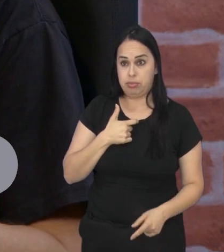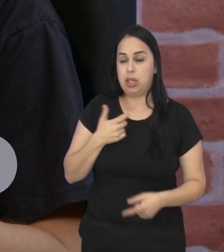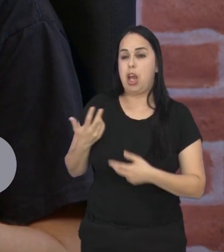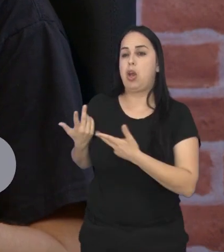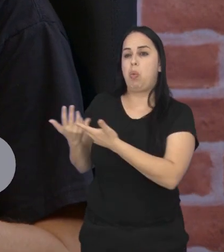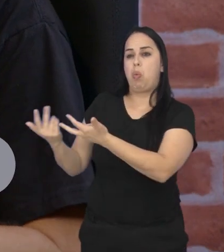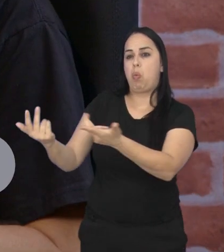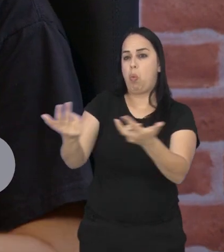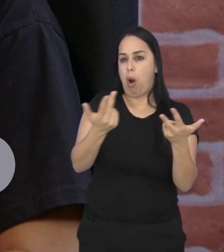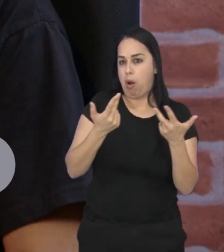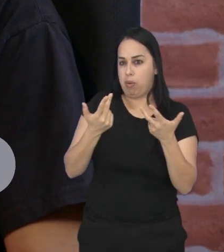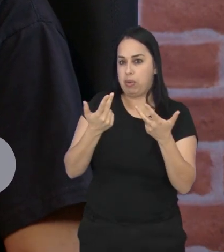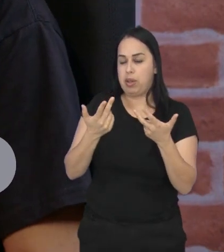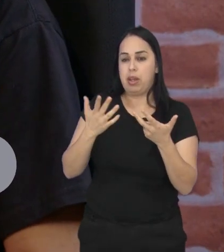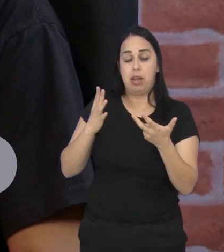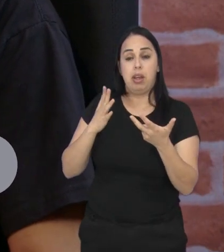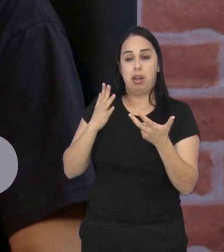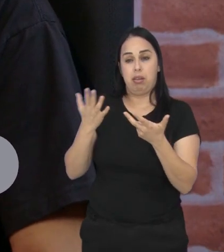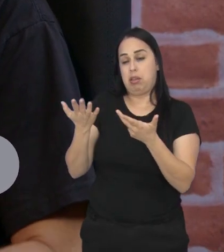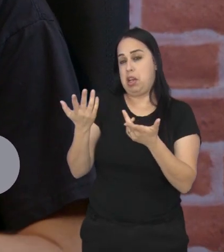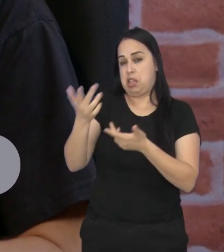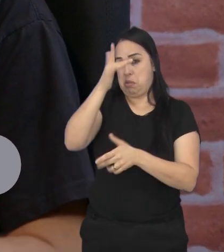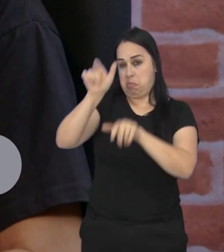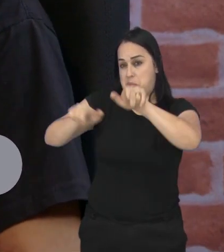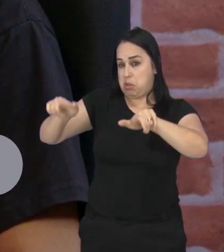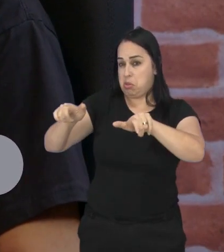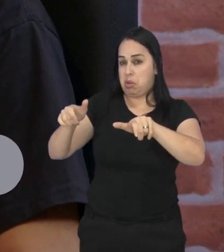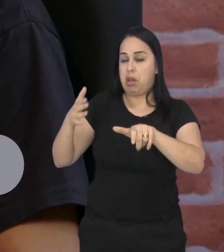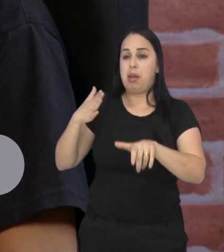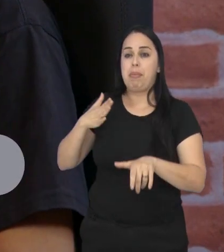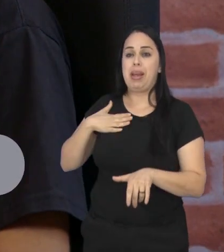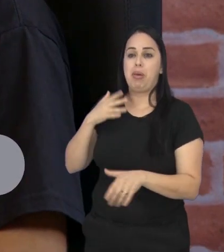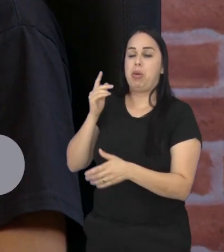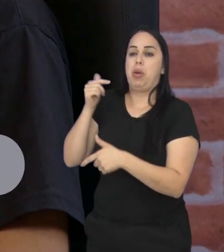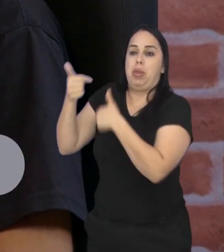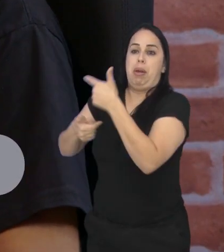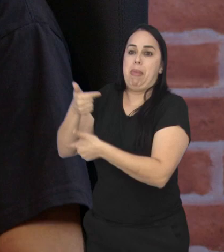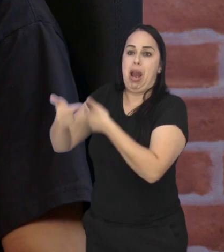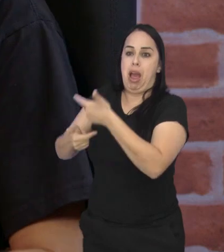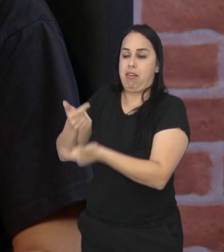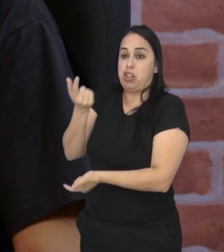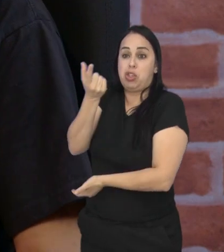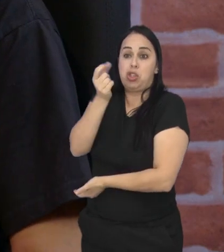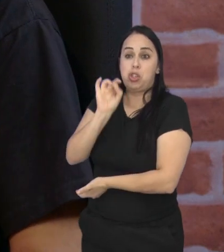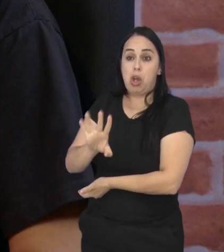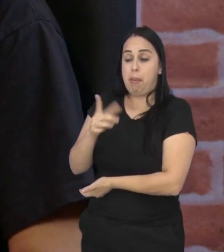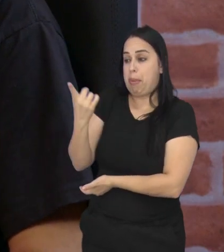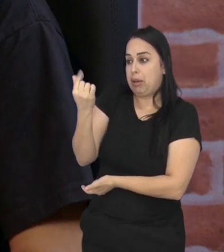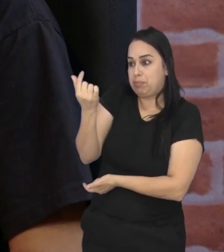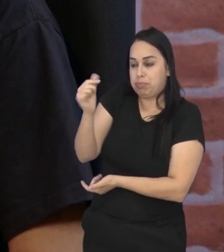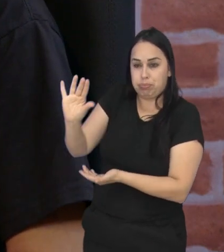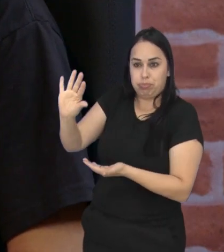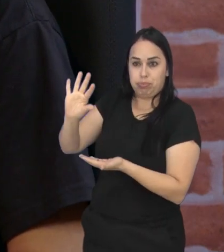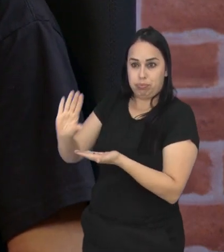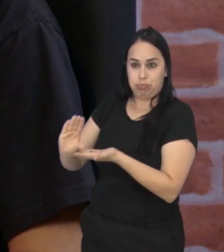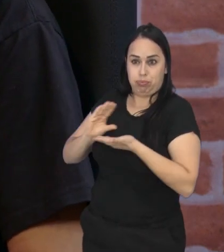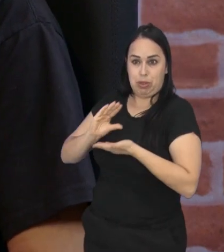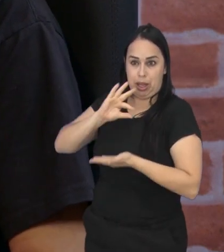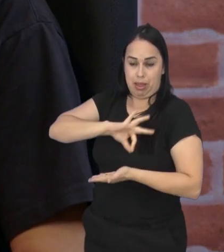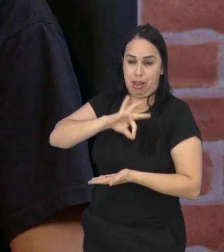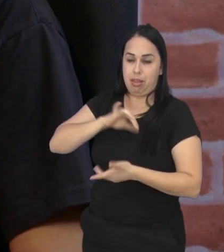pessoas hoje no Brasil, eu trabalhava para pagar conta, mas as minhas contas eram tudo com música. Né? Eu tinha 13 anos, cara, trabalhava no mercado,